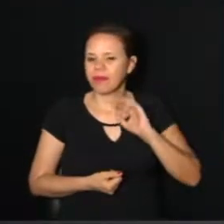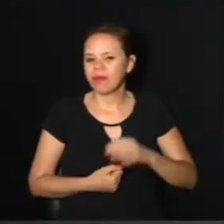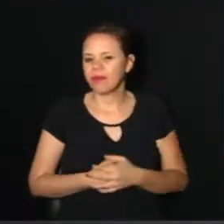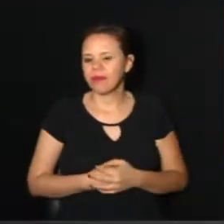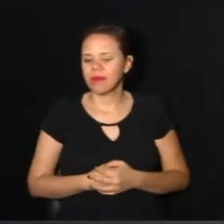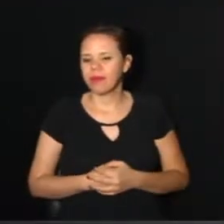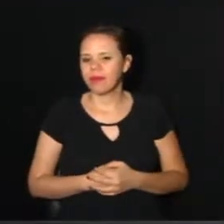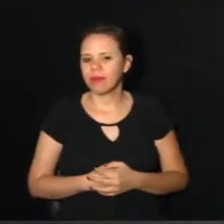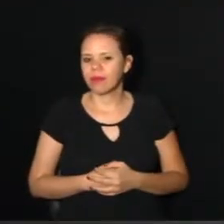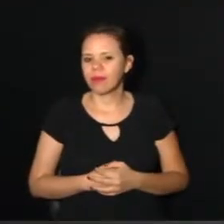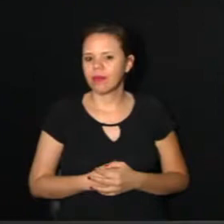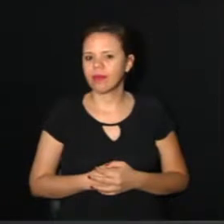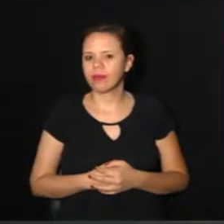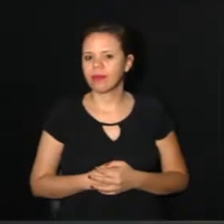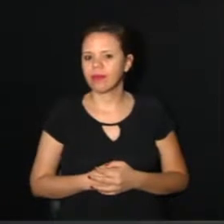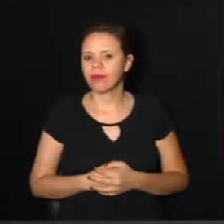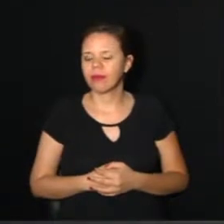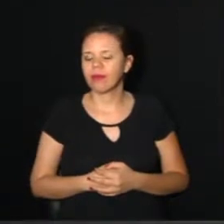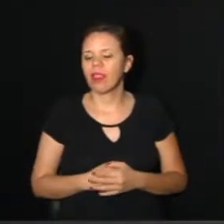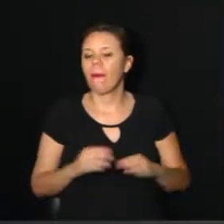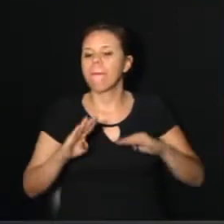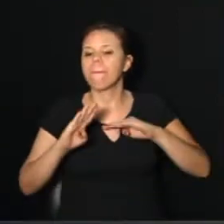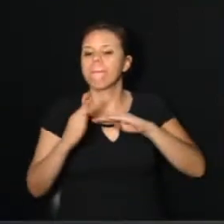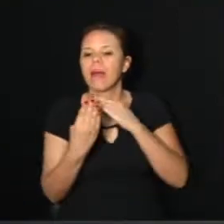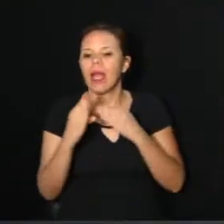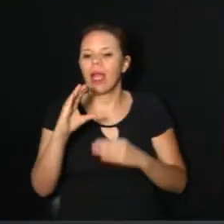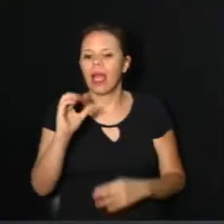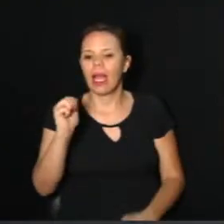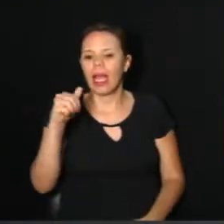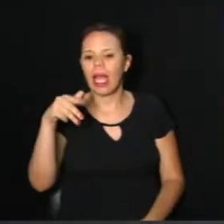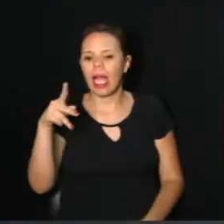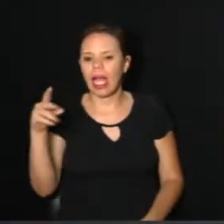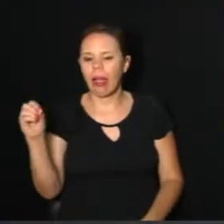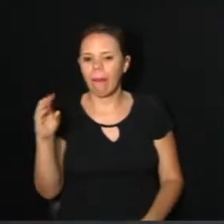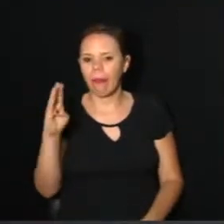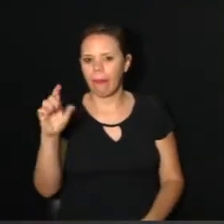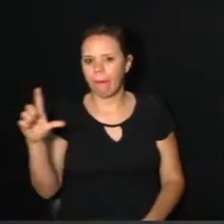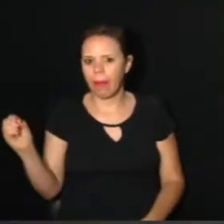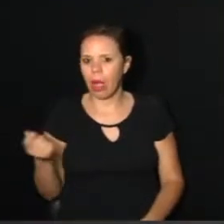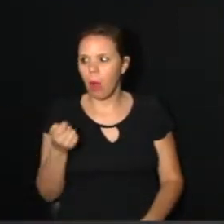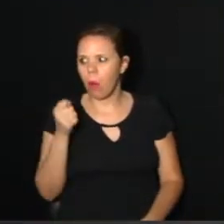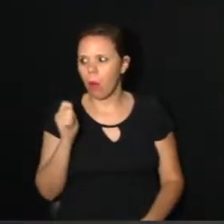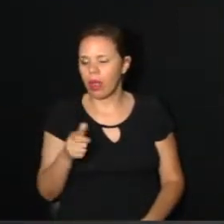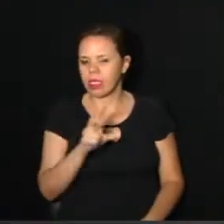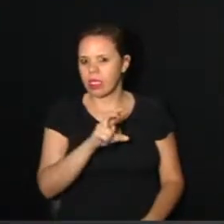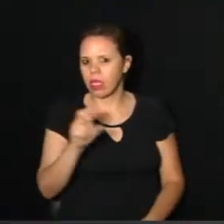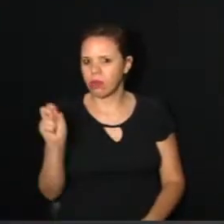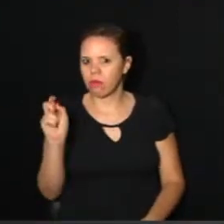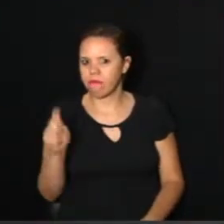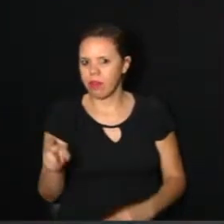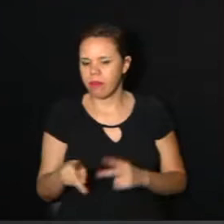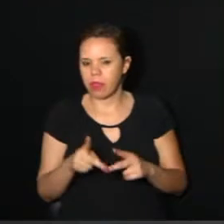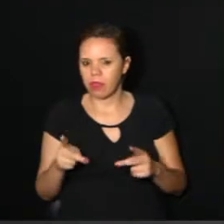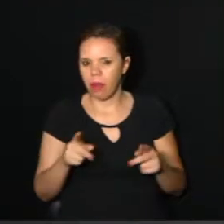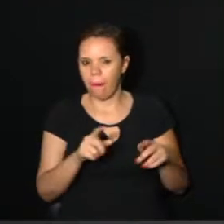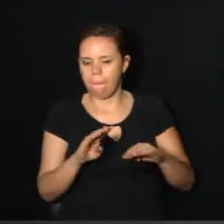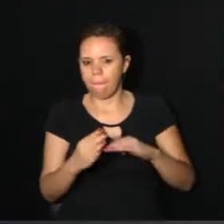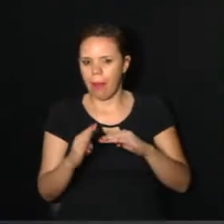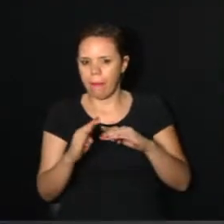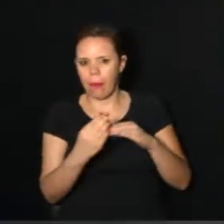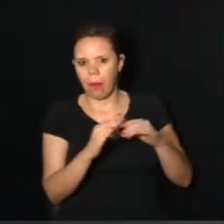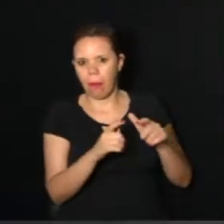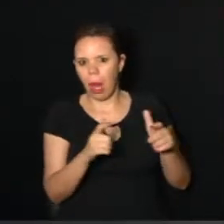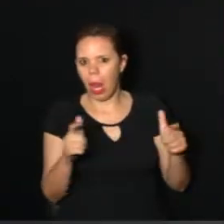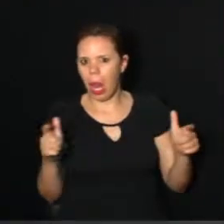Nessa Campo Belo, vamos falar de Campo Belo, aquela região, nós temos quase 500 mil habitantes. Aquele bairro é